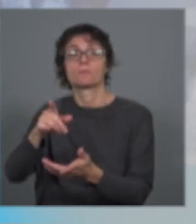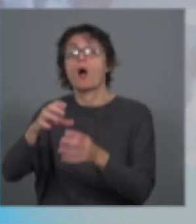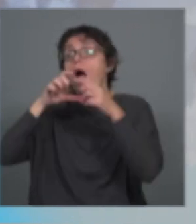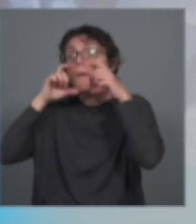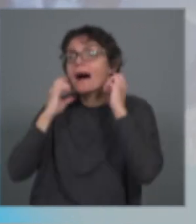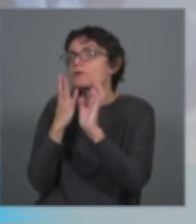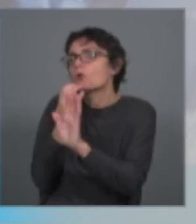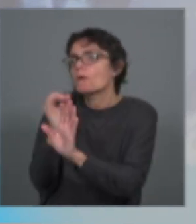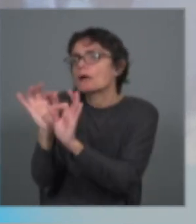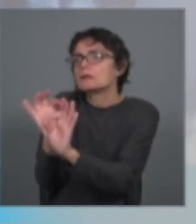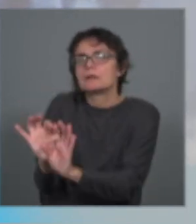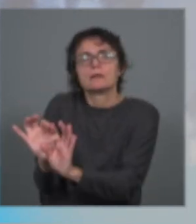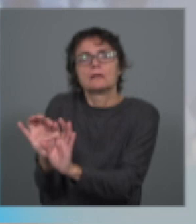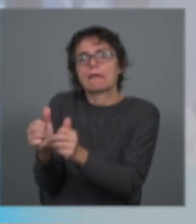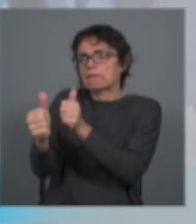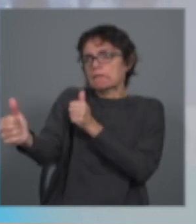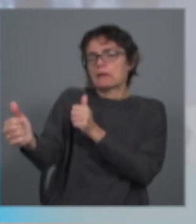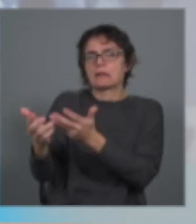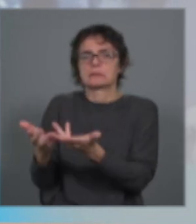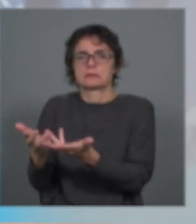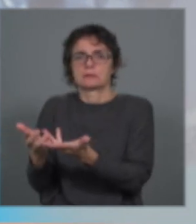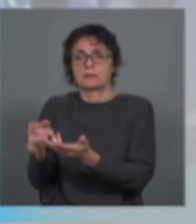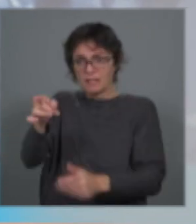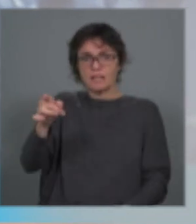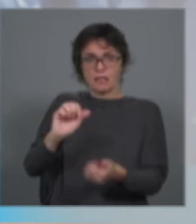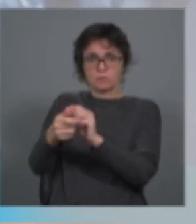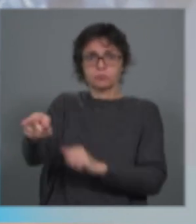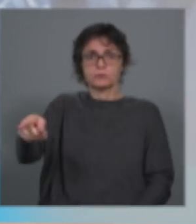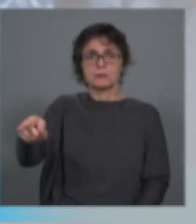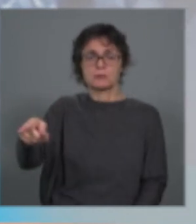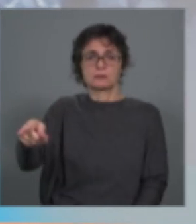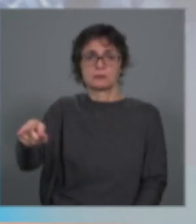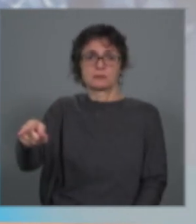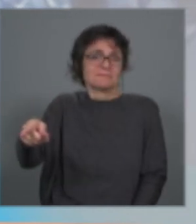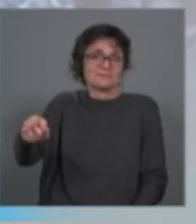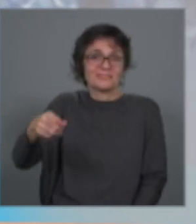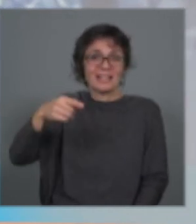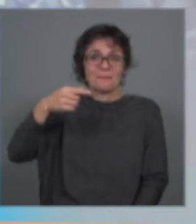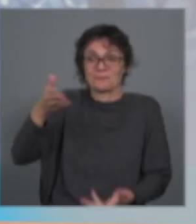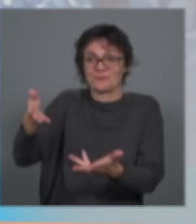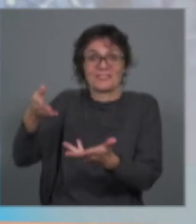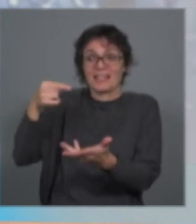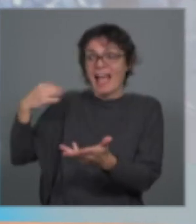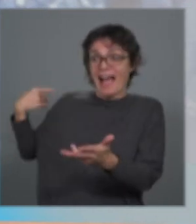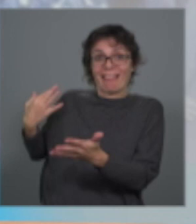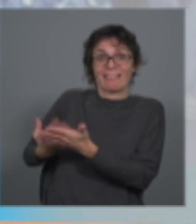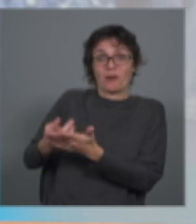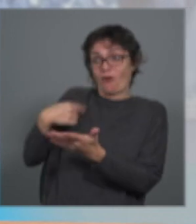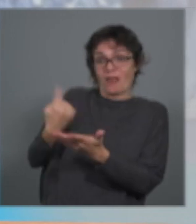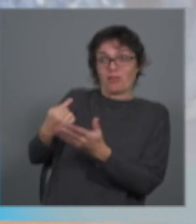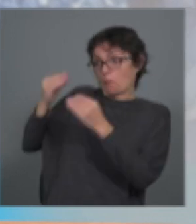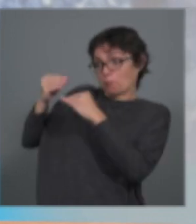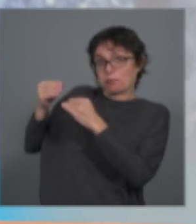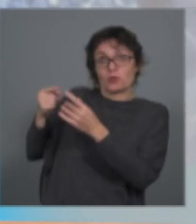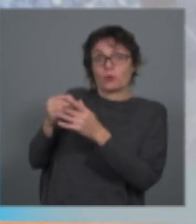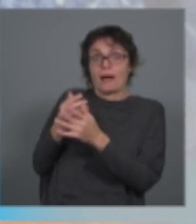vez de estar a 2 metros dos amigos, não está. A culpa é dele, não sei. Se calhar era melhor o